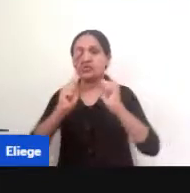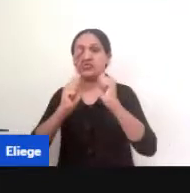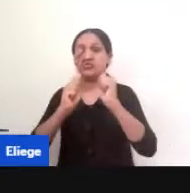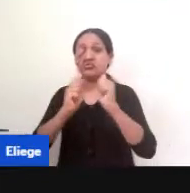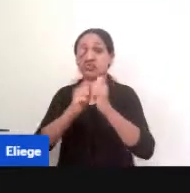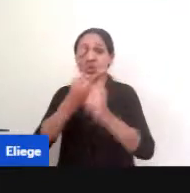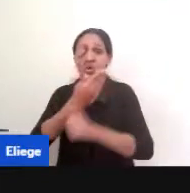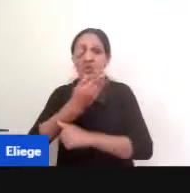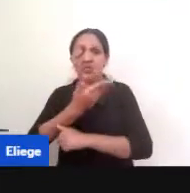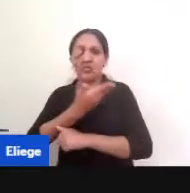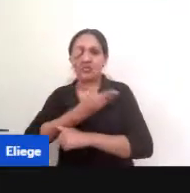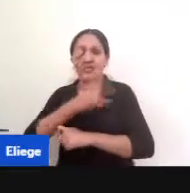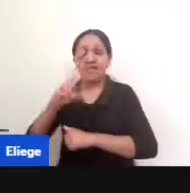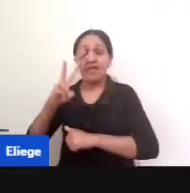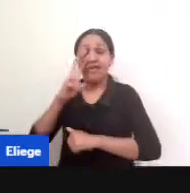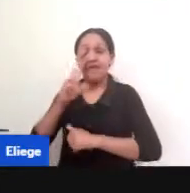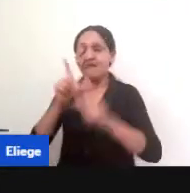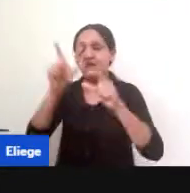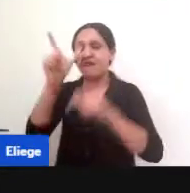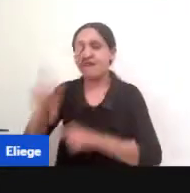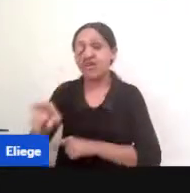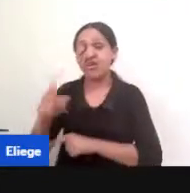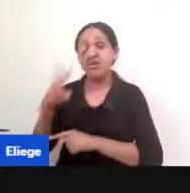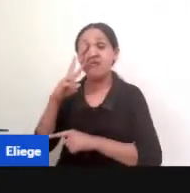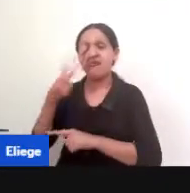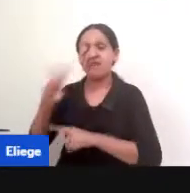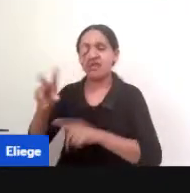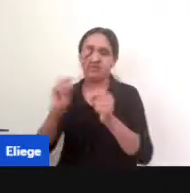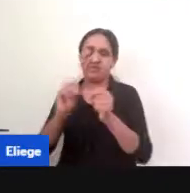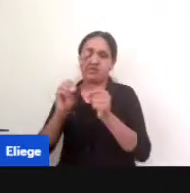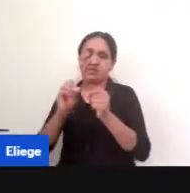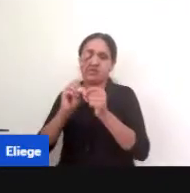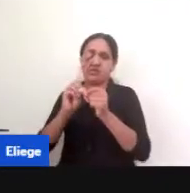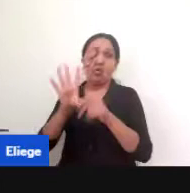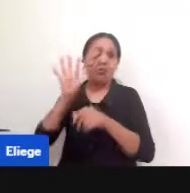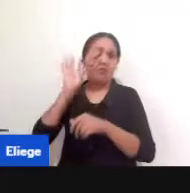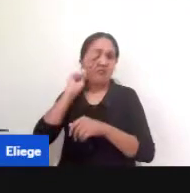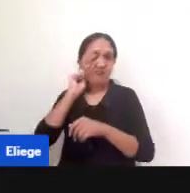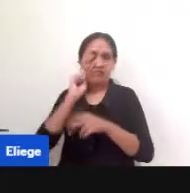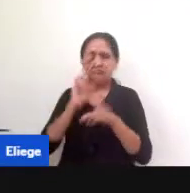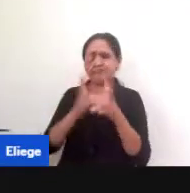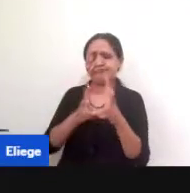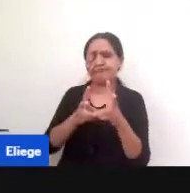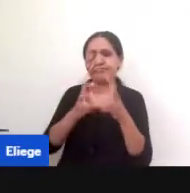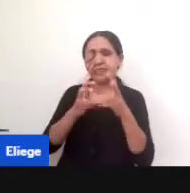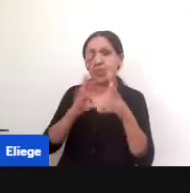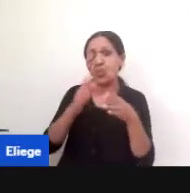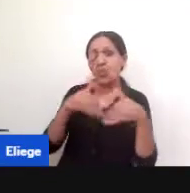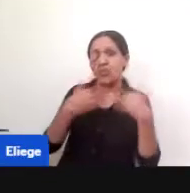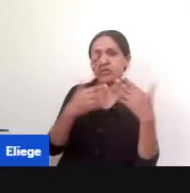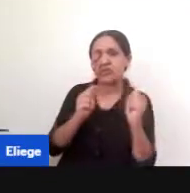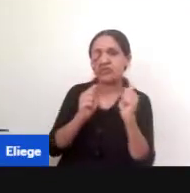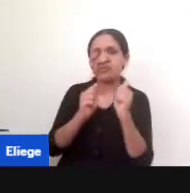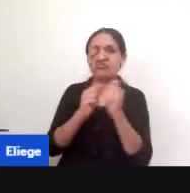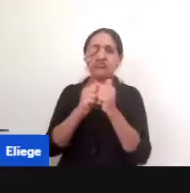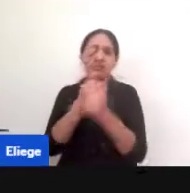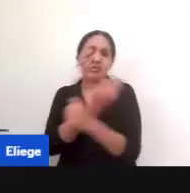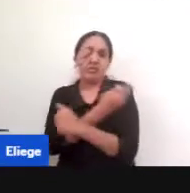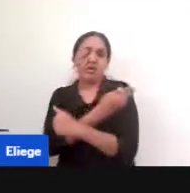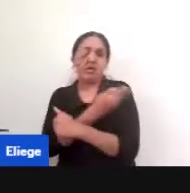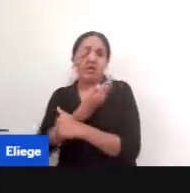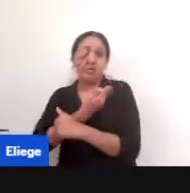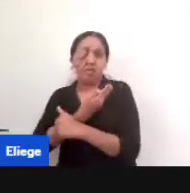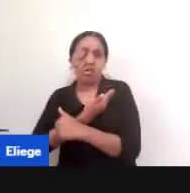com os meus colegas, eu estou ouvindo o que eles estão fazendo. Quando eu estou com meus colegas, eu percebo como é